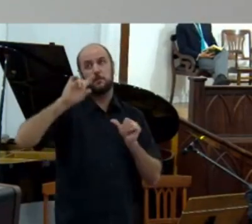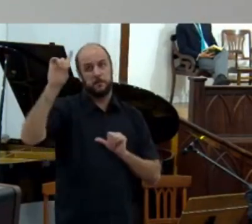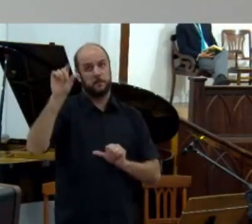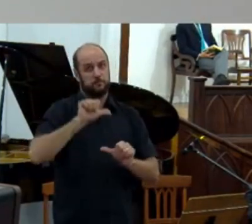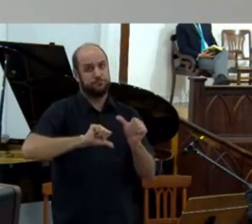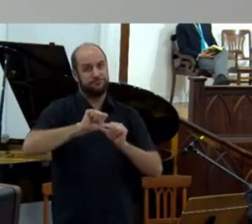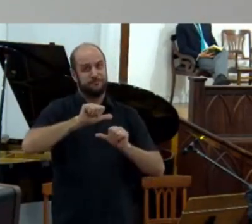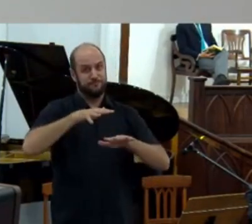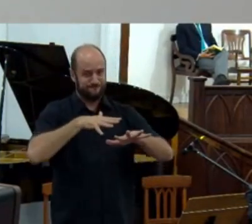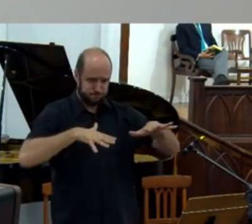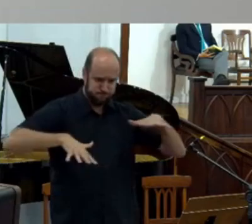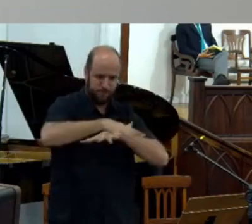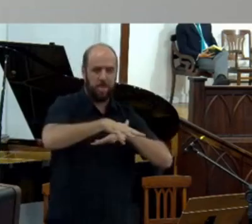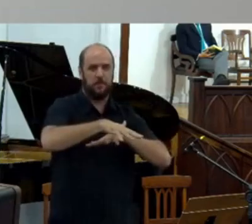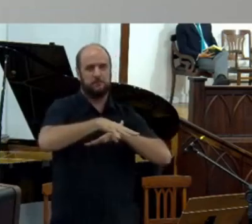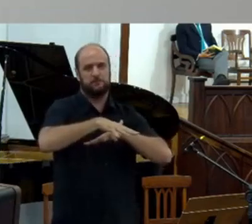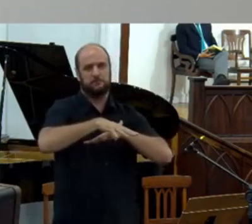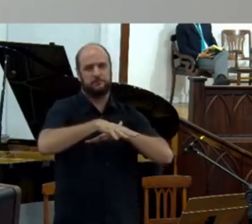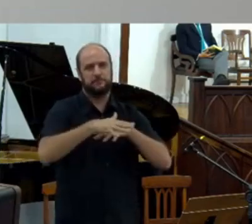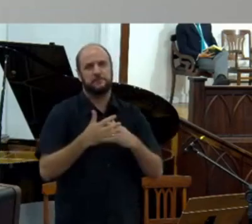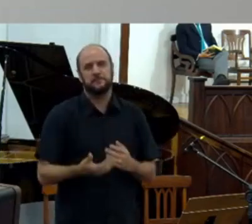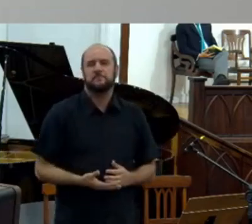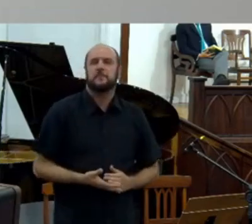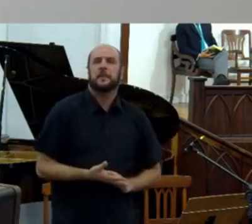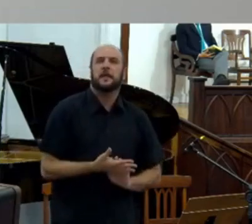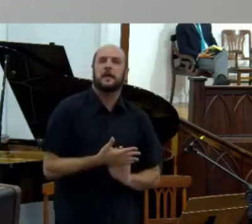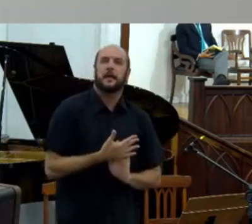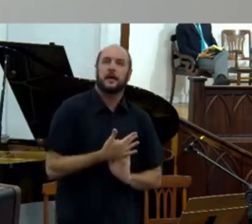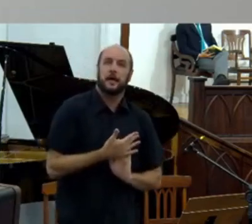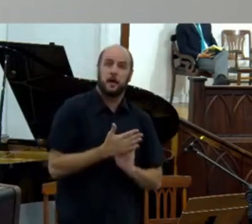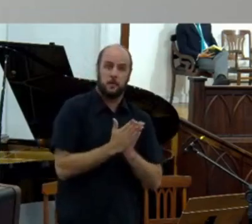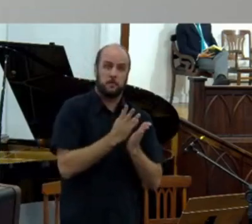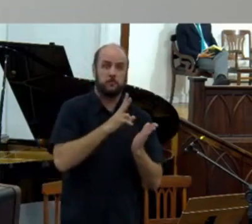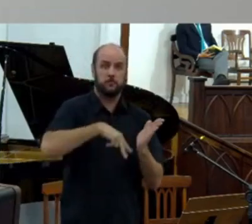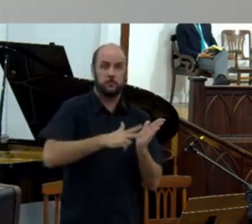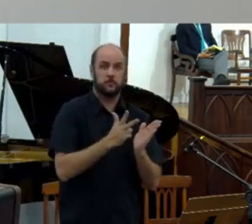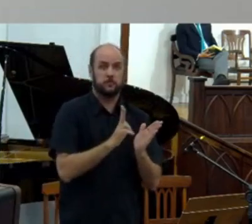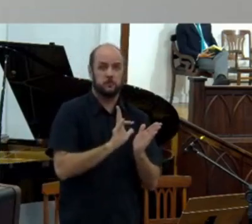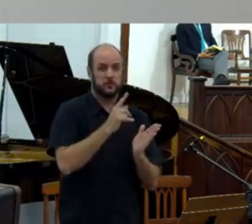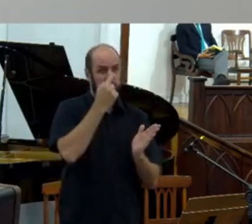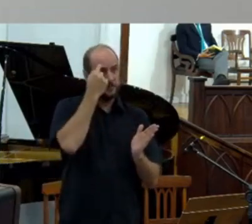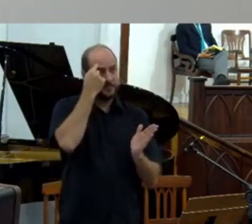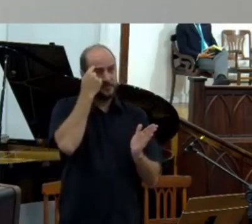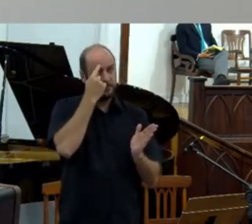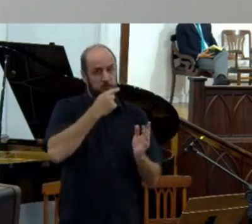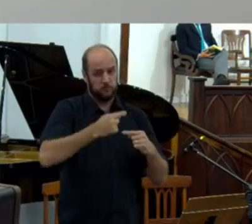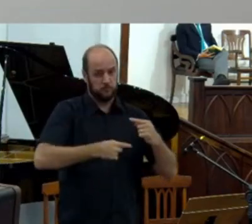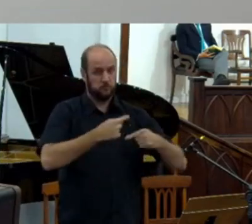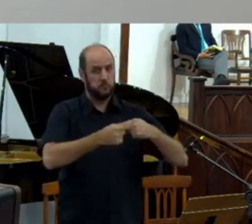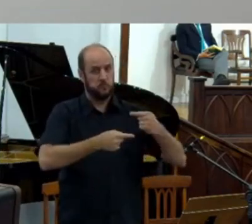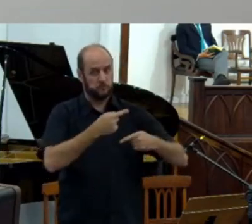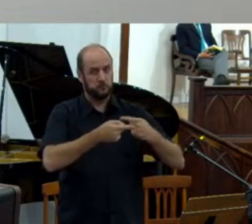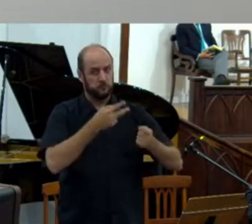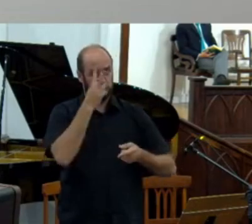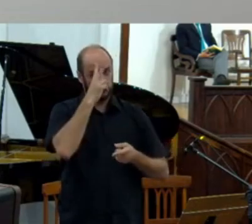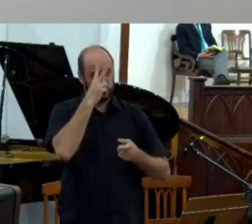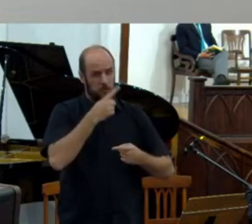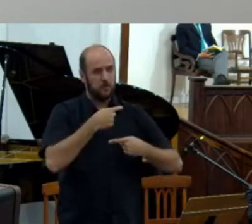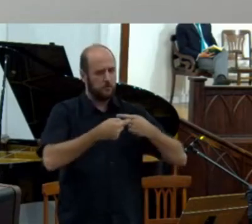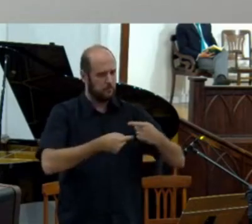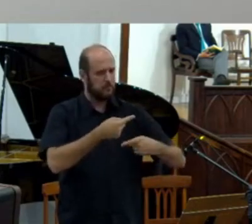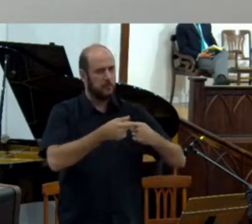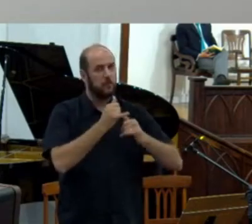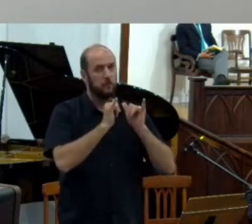vezes drásticas. Esse texto ele nos conduz para uma série de textos que vem na sequência que vão narrar a respeito